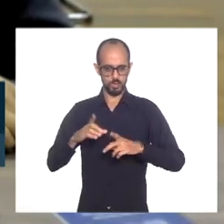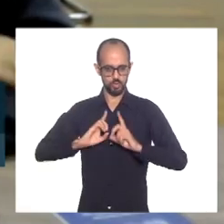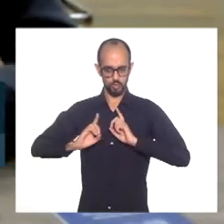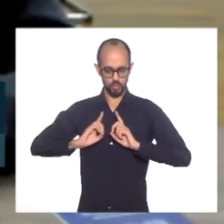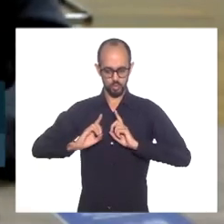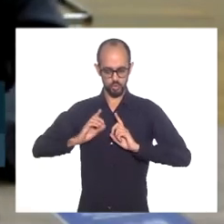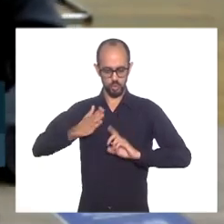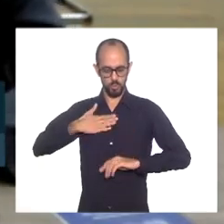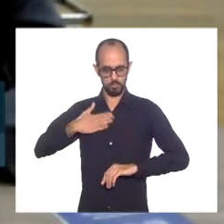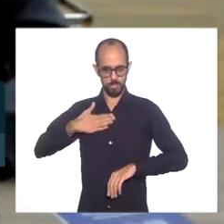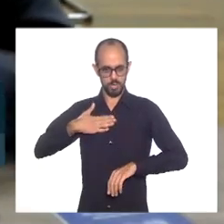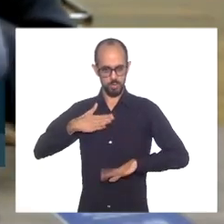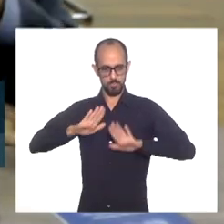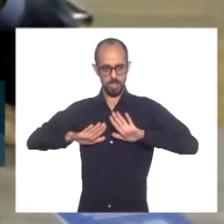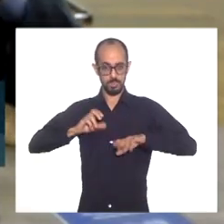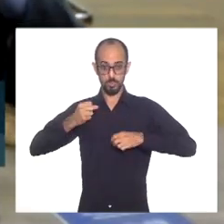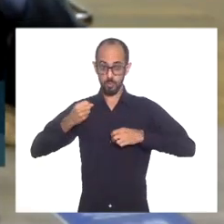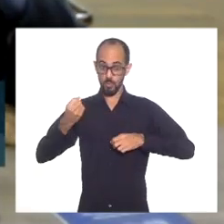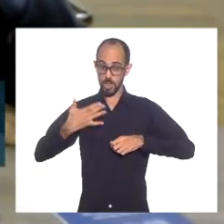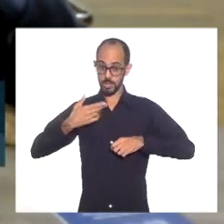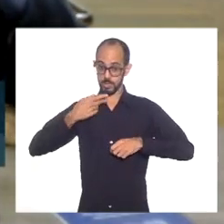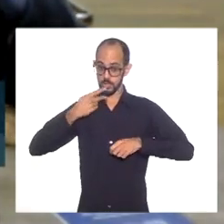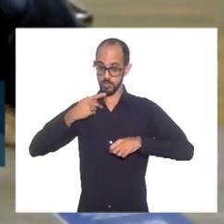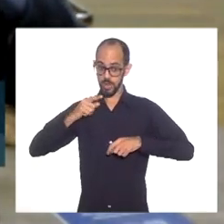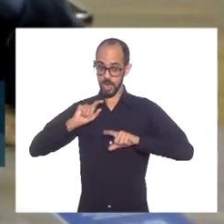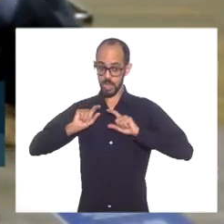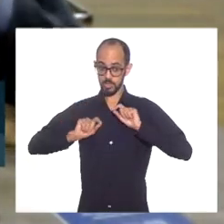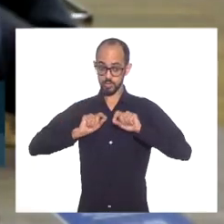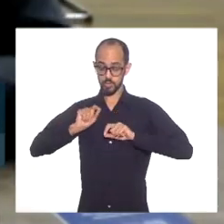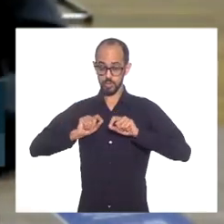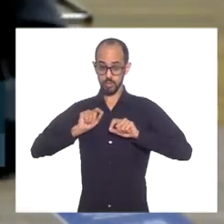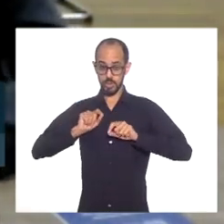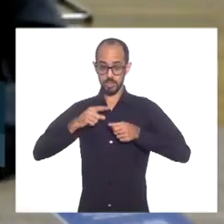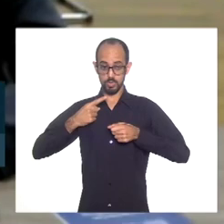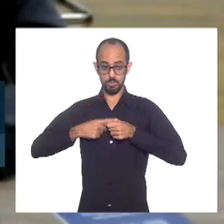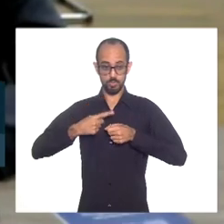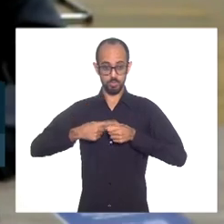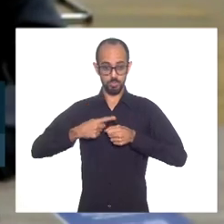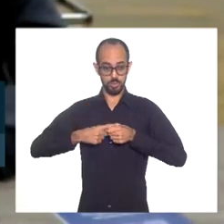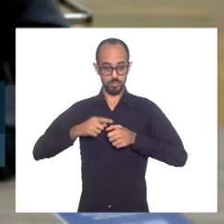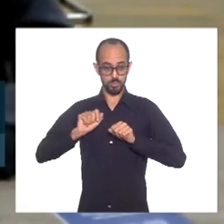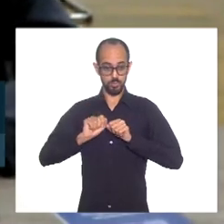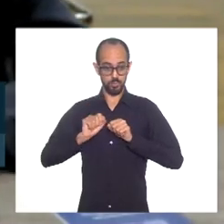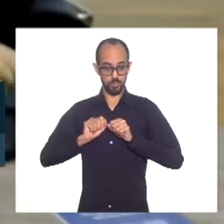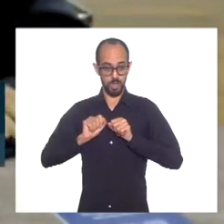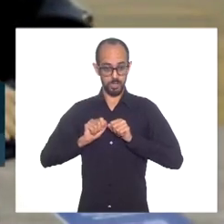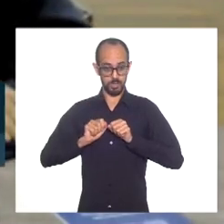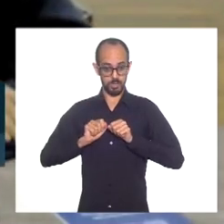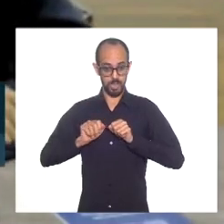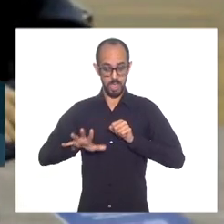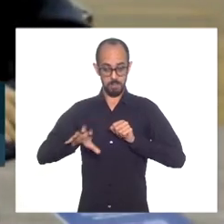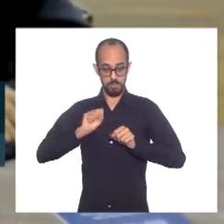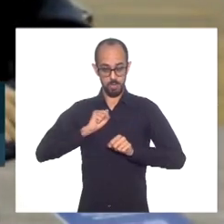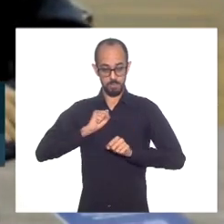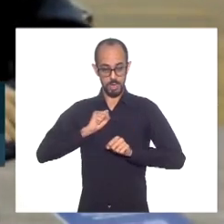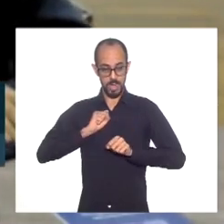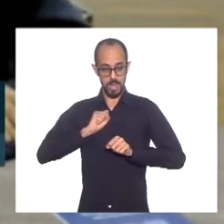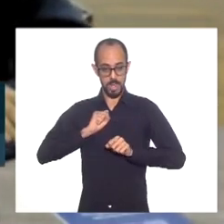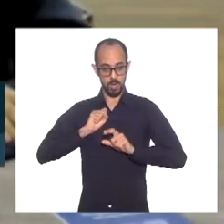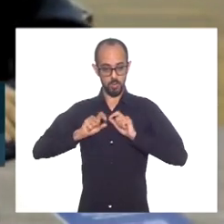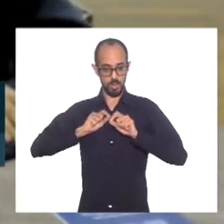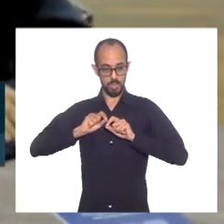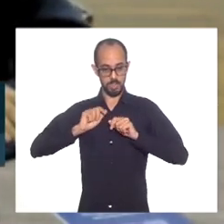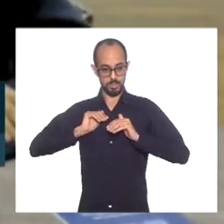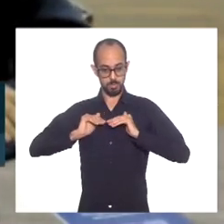das declãs dos municípios que fazem se apropria daquele movimento econômico que a